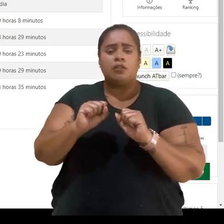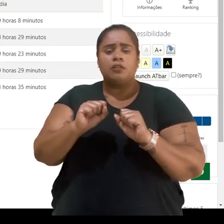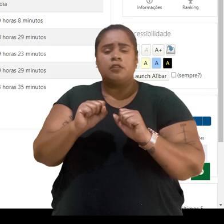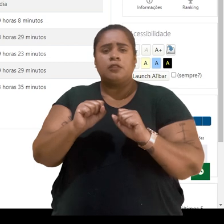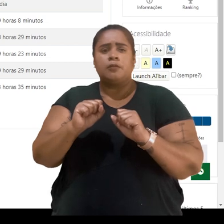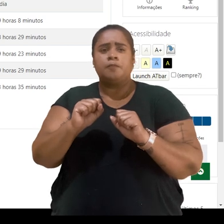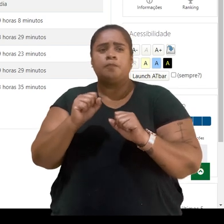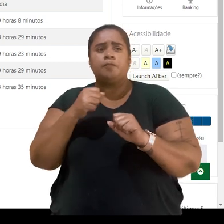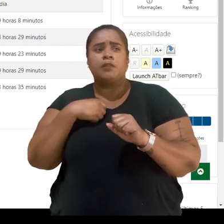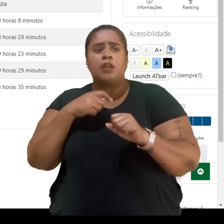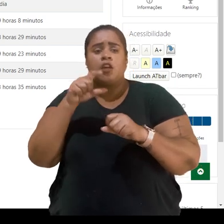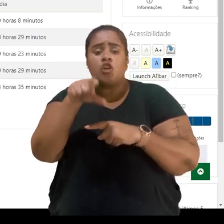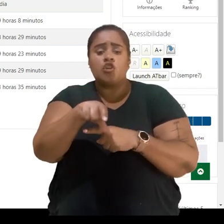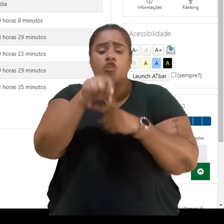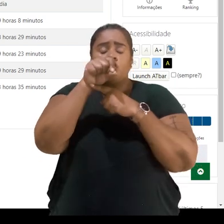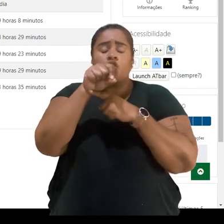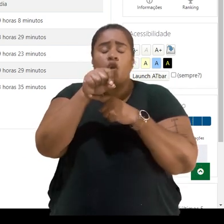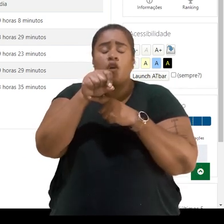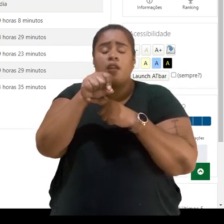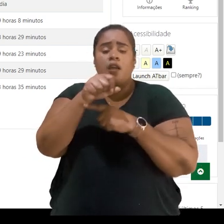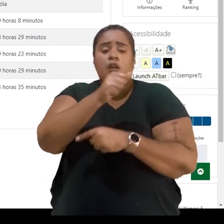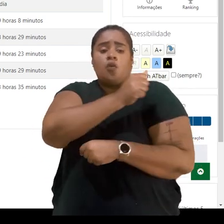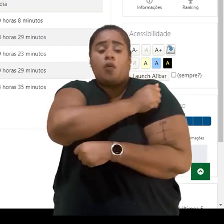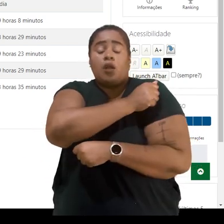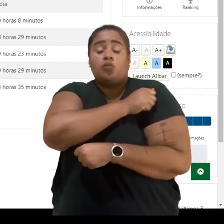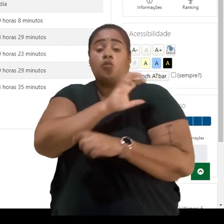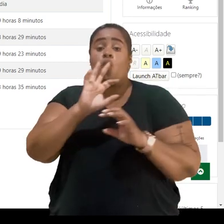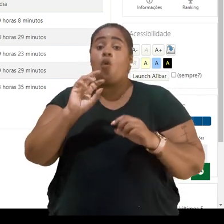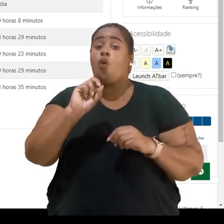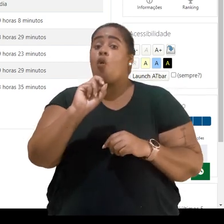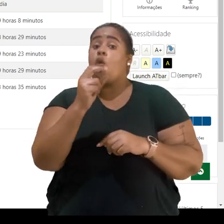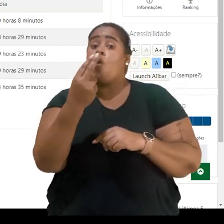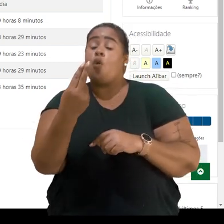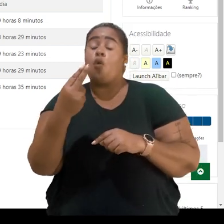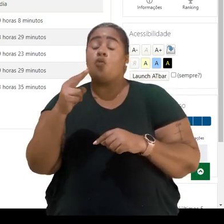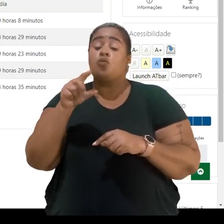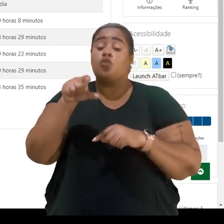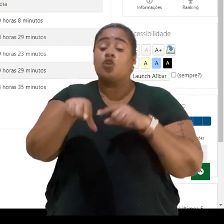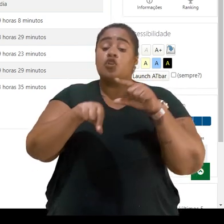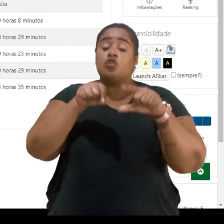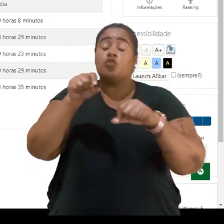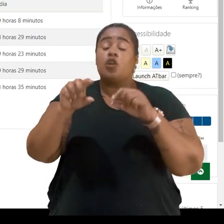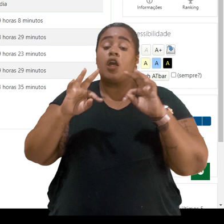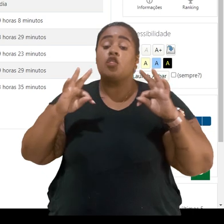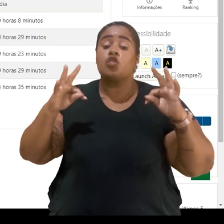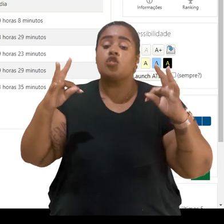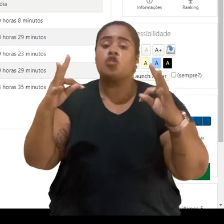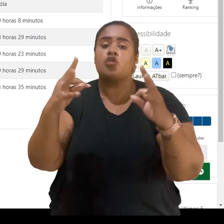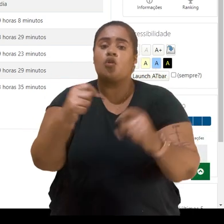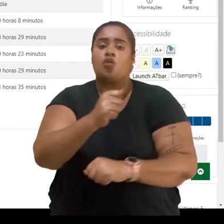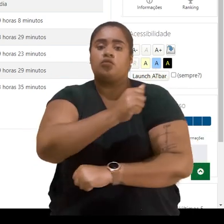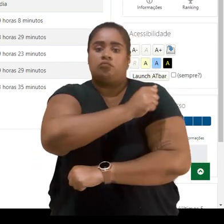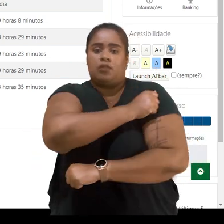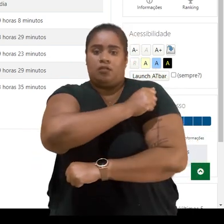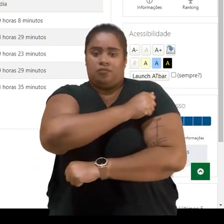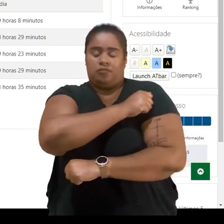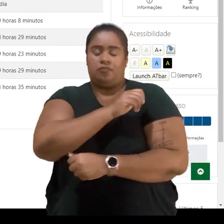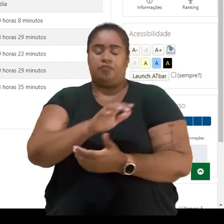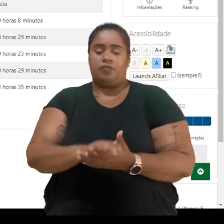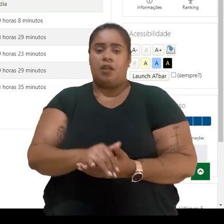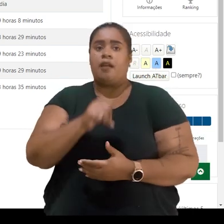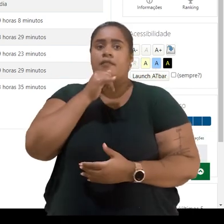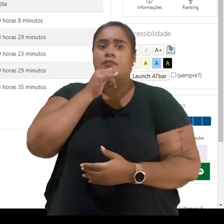por este caminho por exemplo selecionar um aluno ou selecionar todos os alunos por exemplo